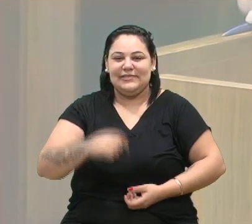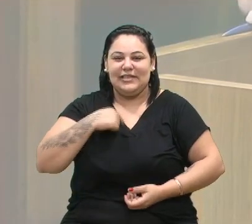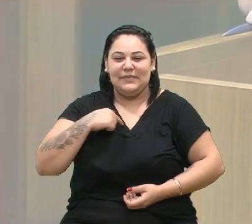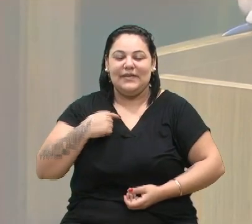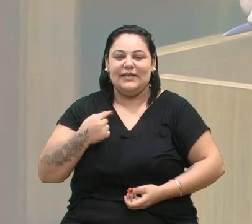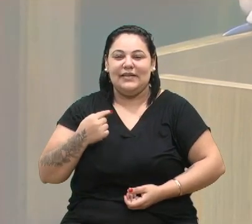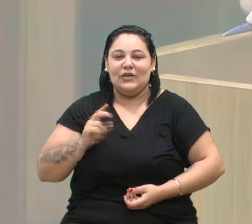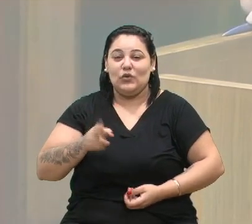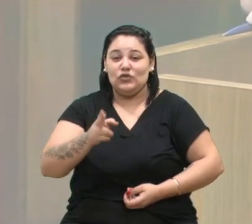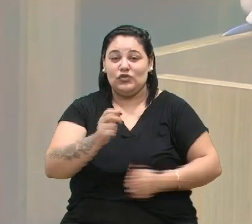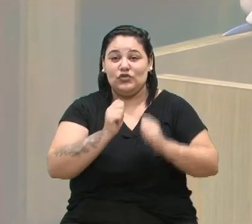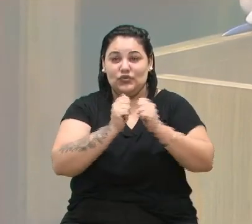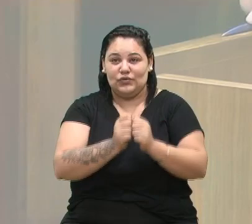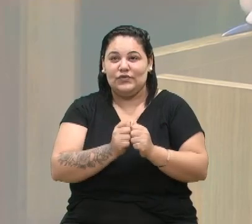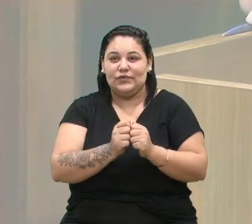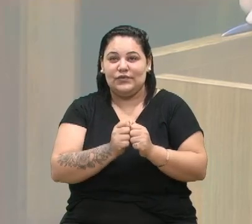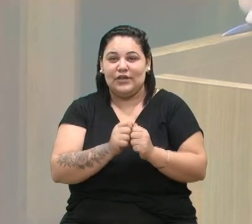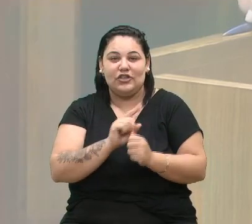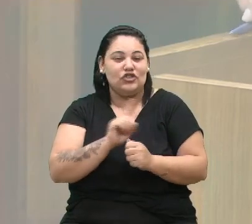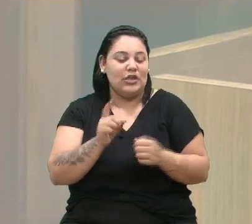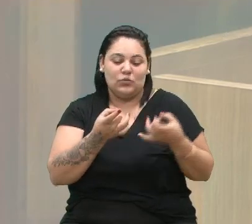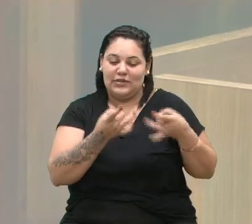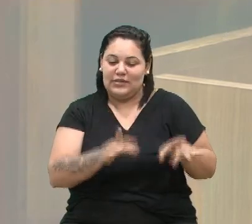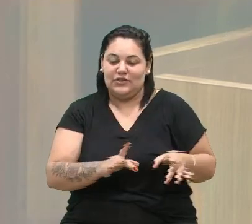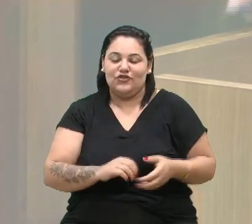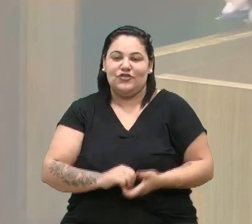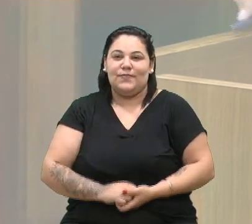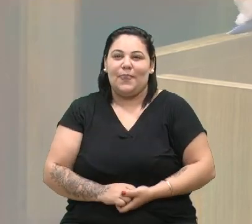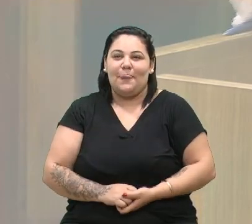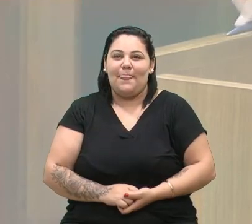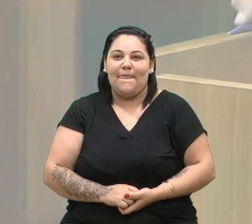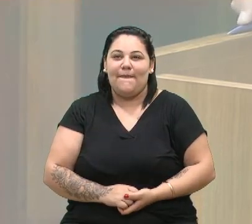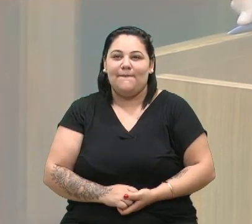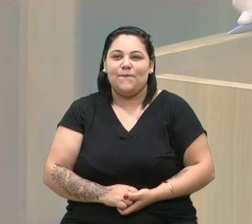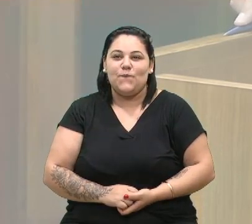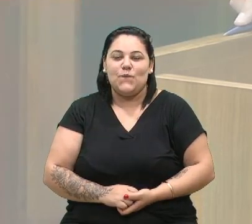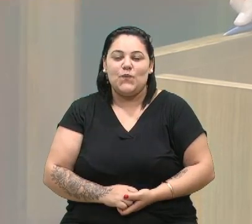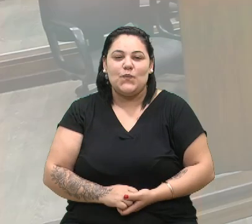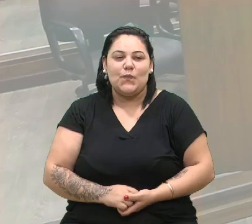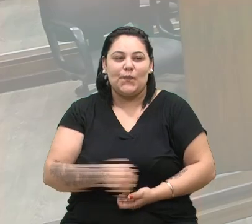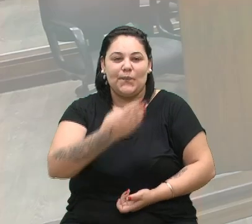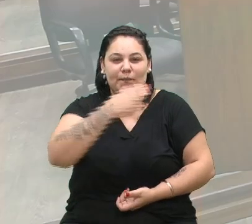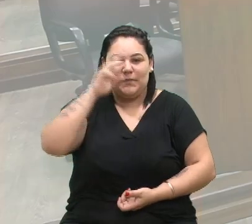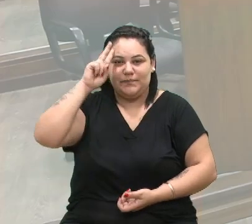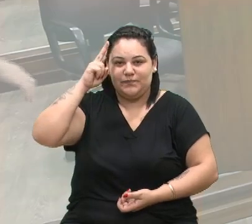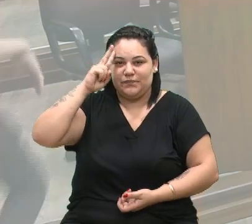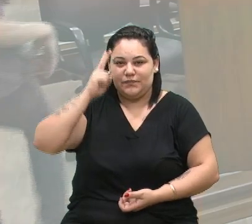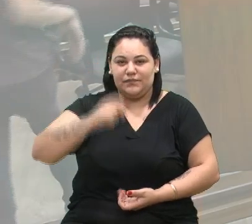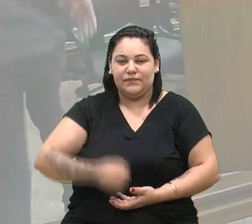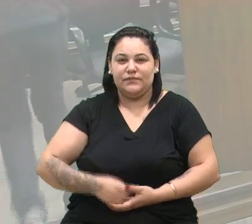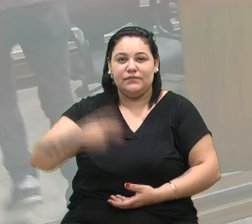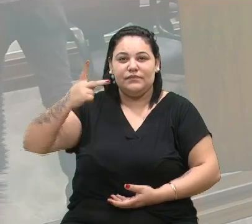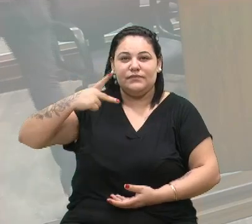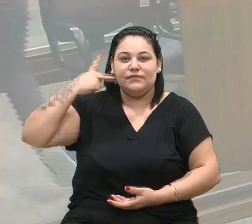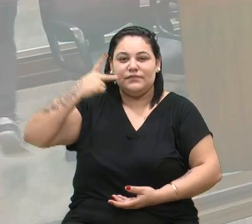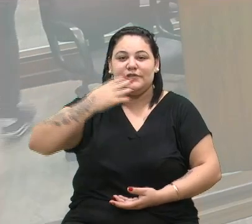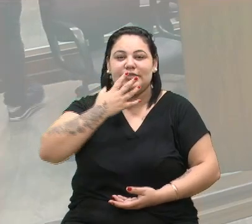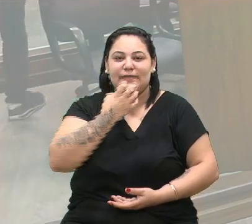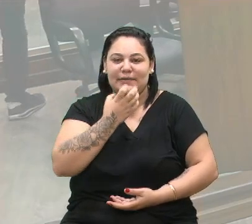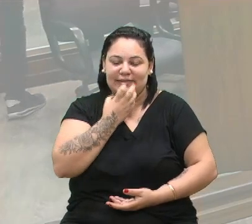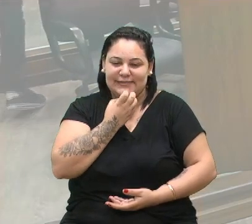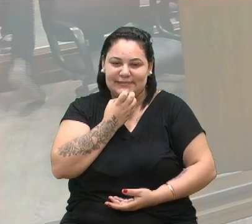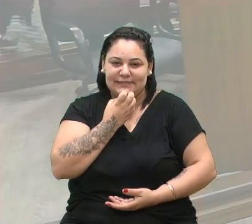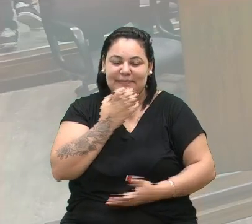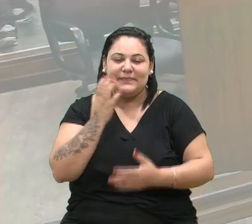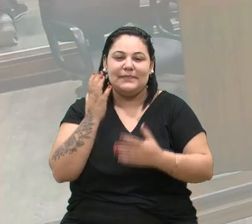esse trabalho e não desistimos, né, Marisol? Pois não, colega Velocino. Vereador Camilles, parabéns por